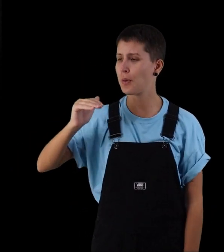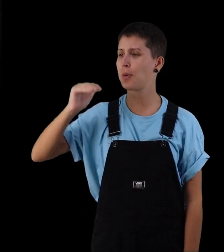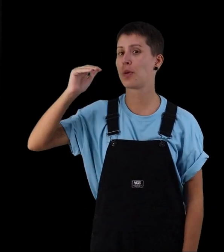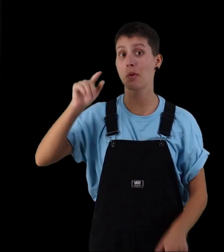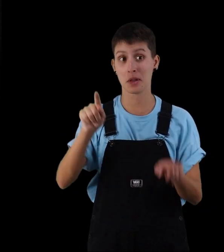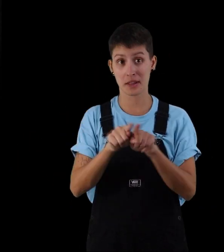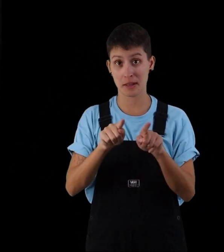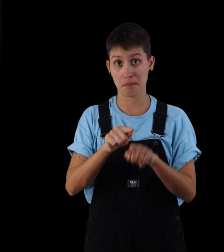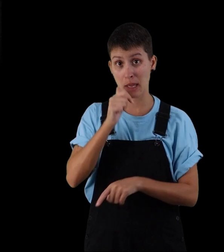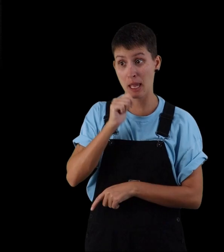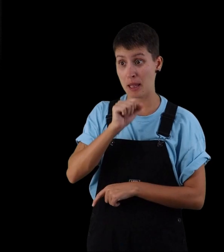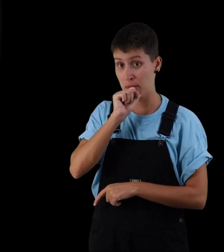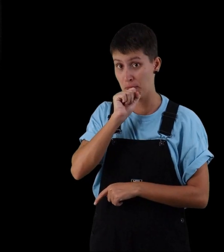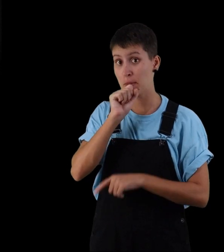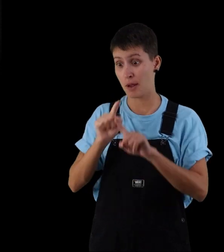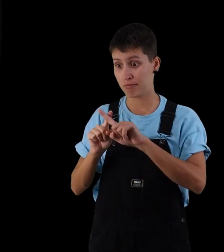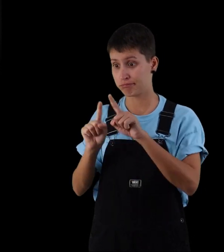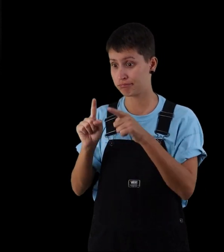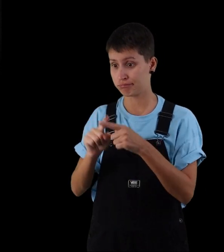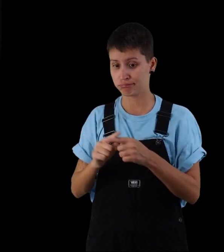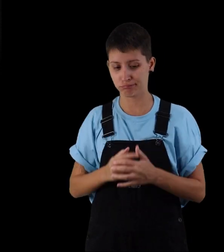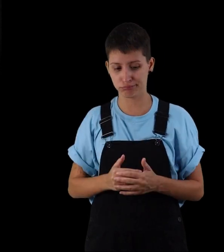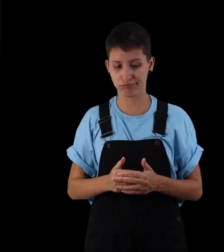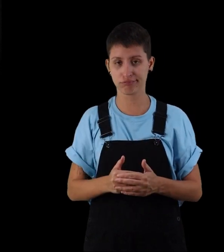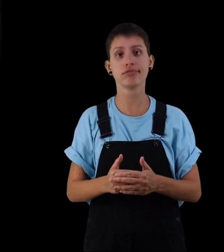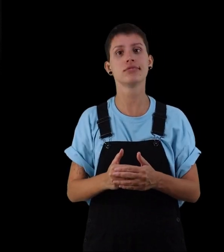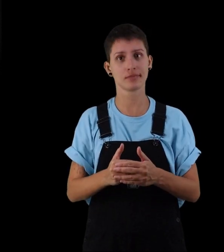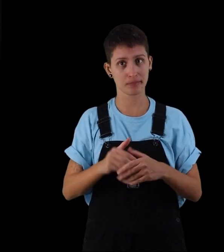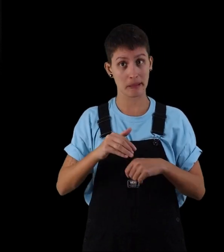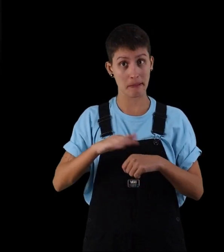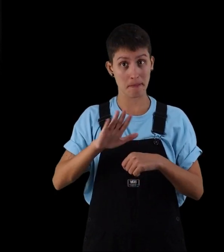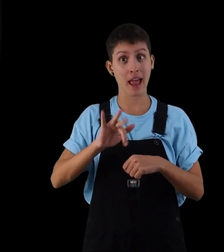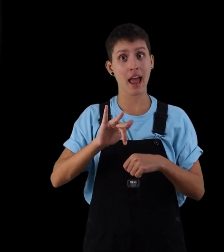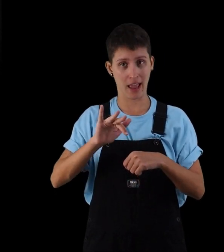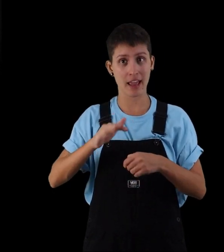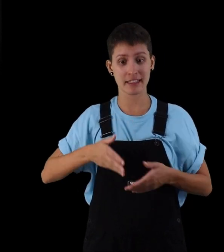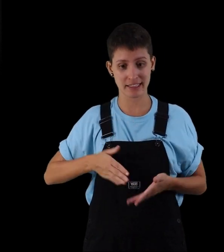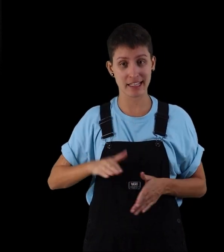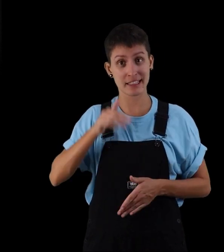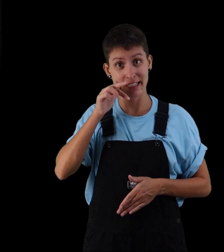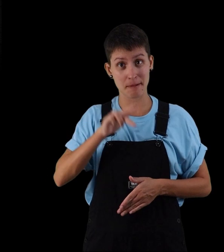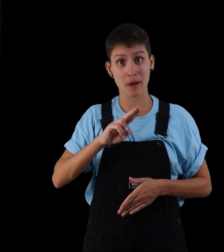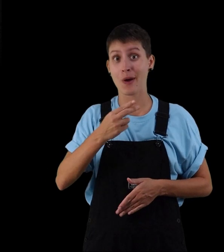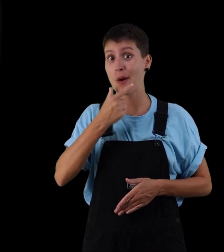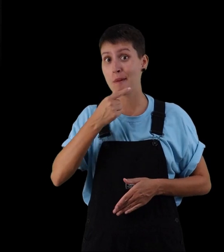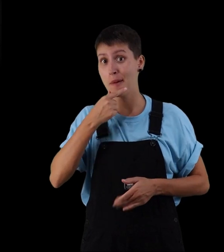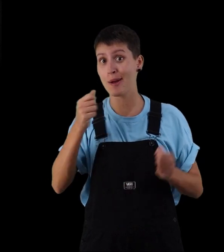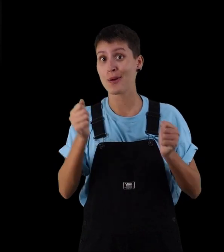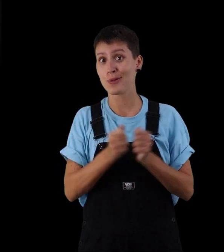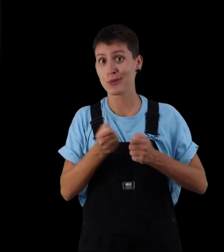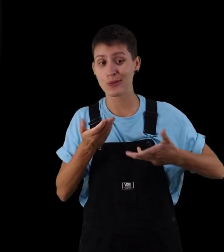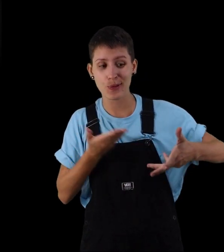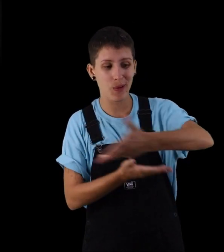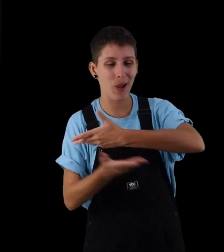mãe. A família iria aumentar. Logo teria uma irmãzinha ou mais um menino para fazer cama em